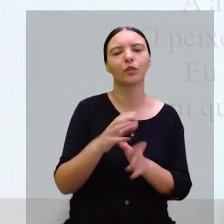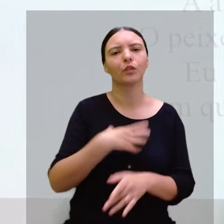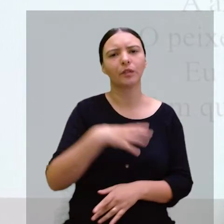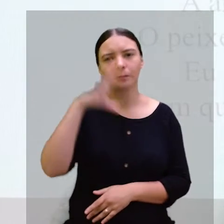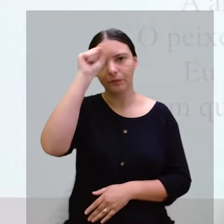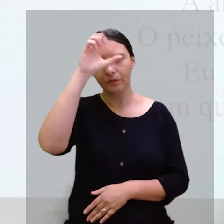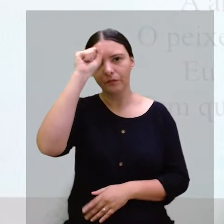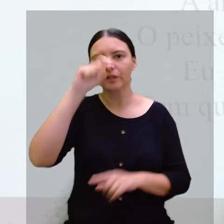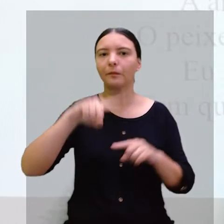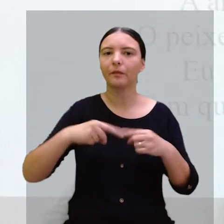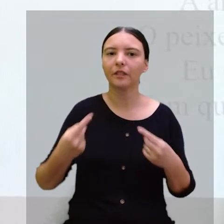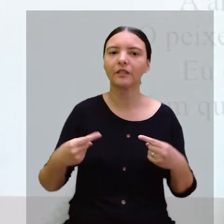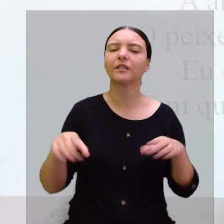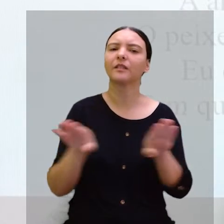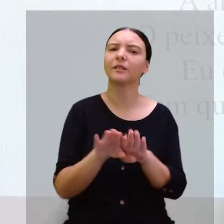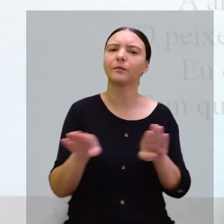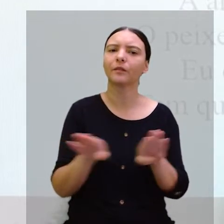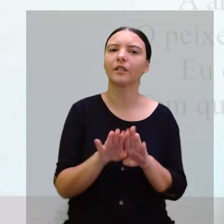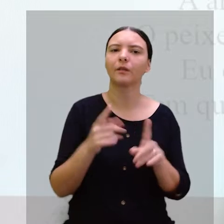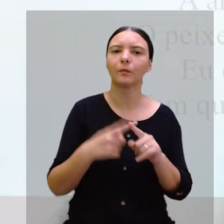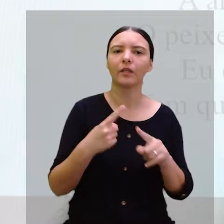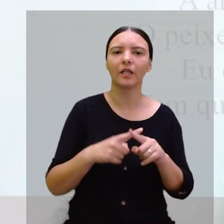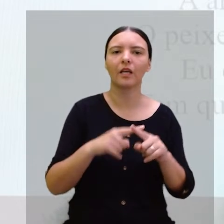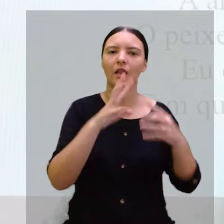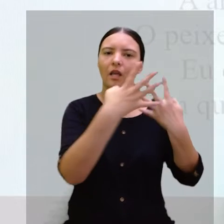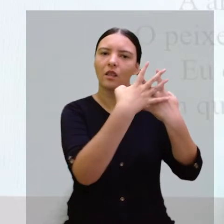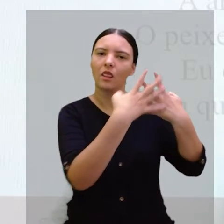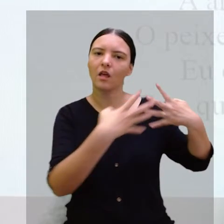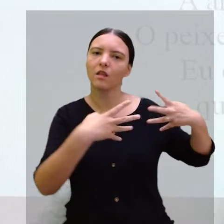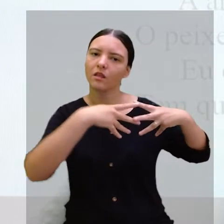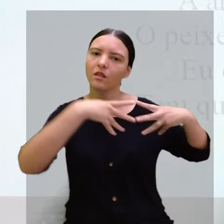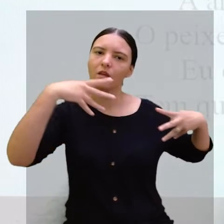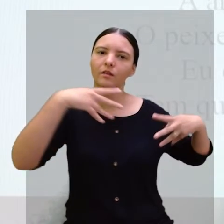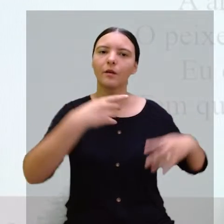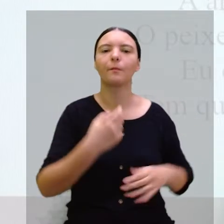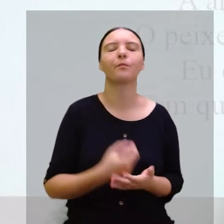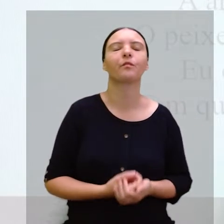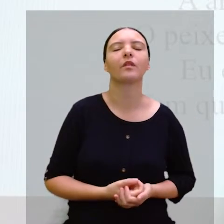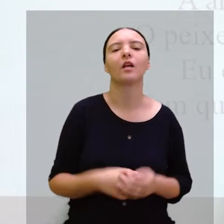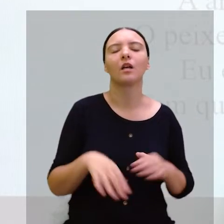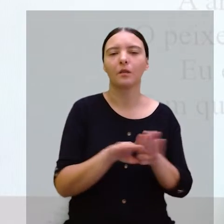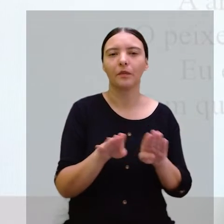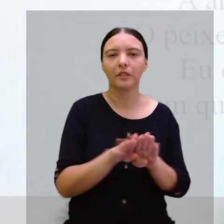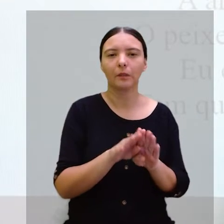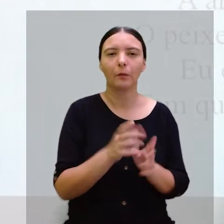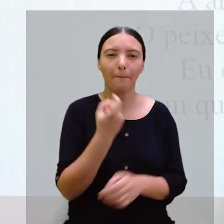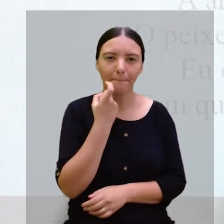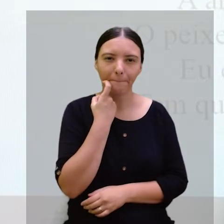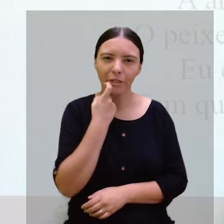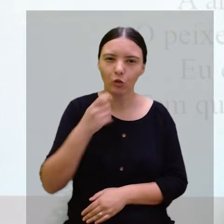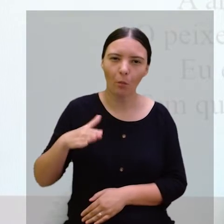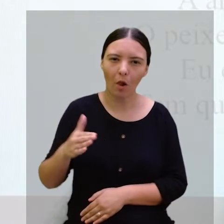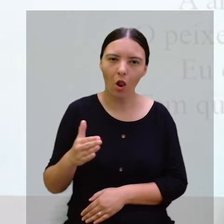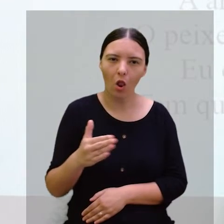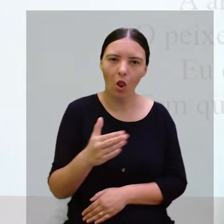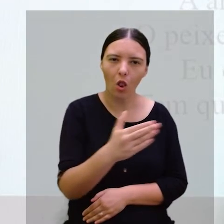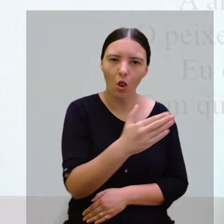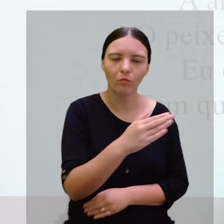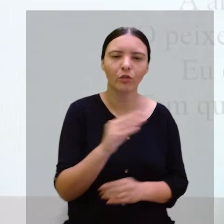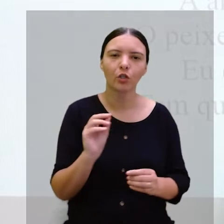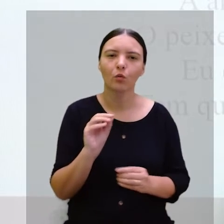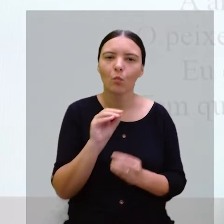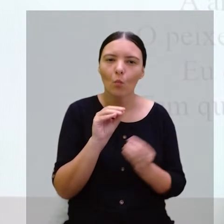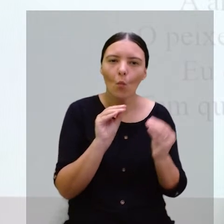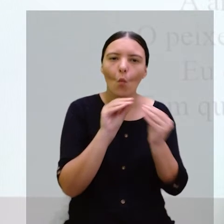mas tem a ver com a tessitura das teias, né? O peixe, o que ele vai fazendo, vocês já viram um peixinho no aquário? Ele está beijando